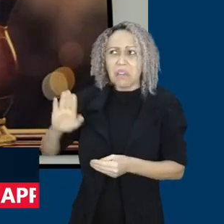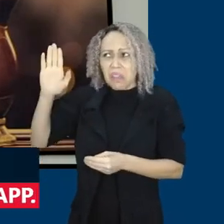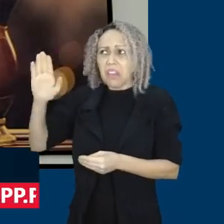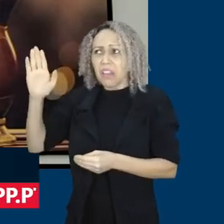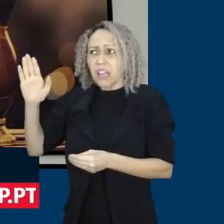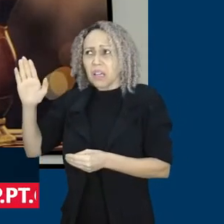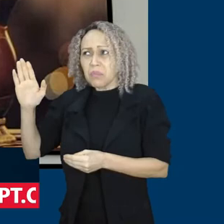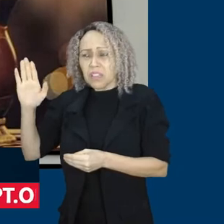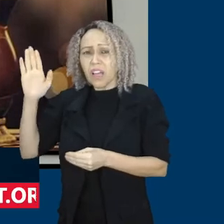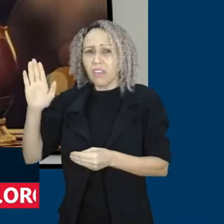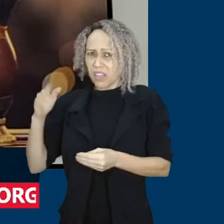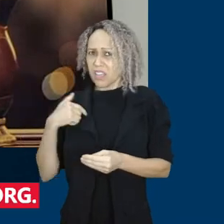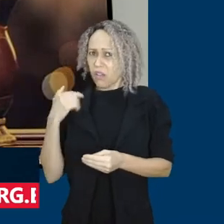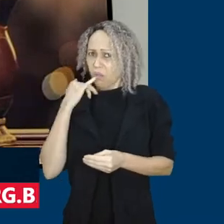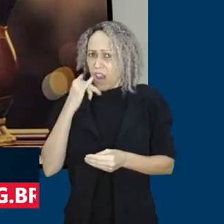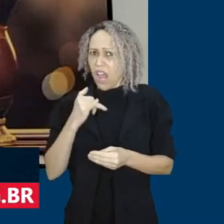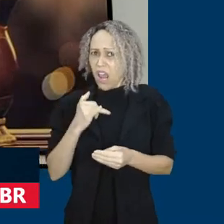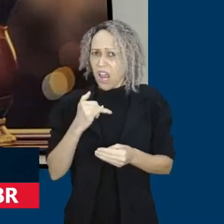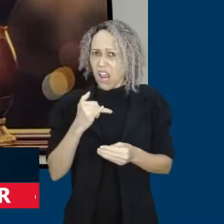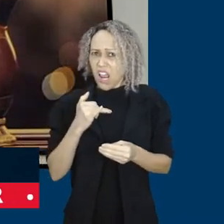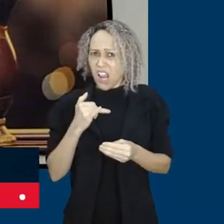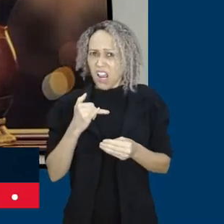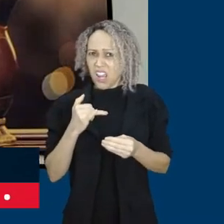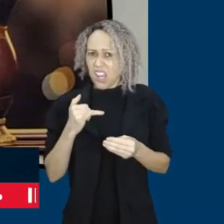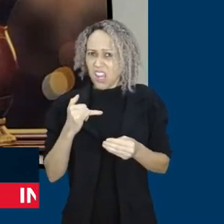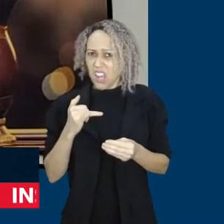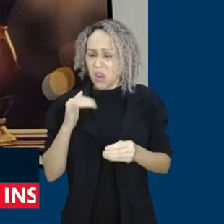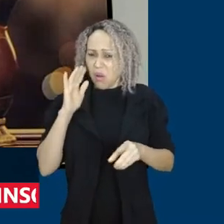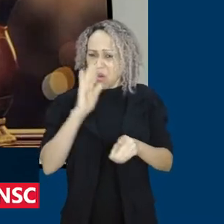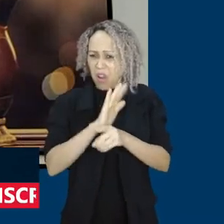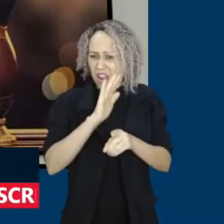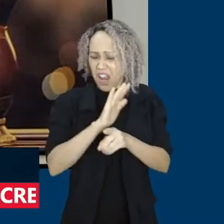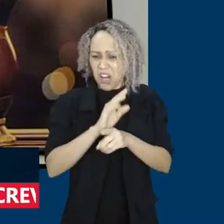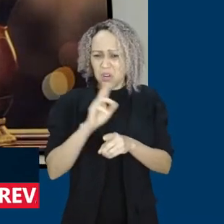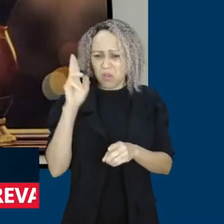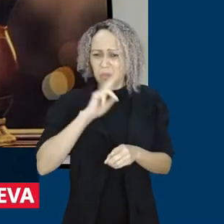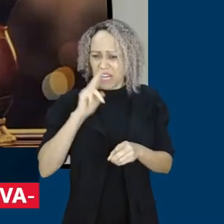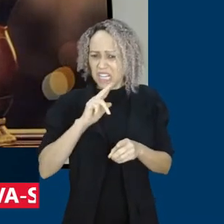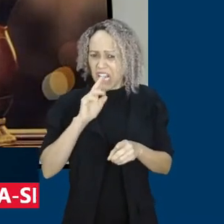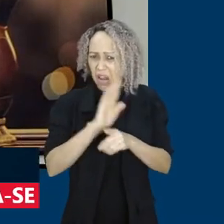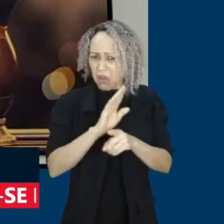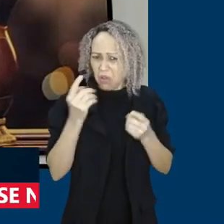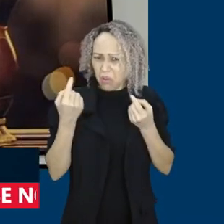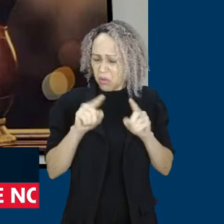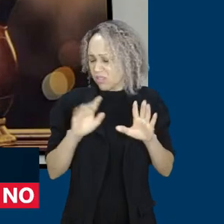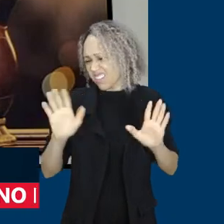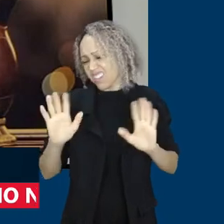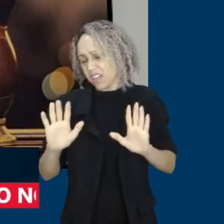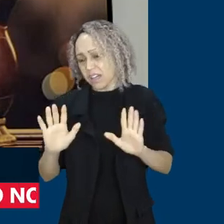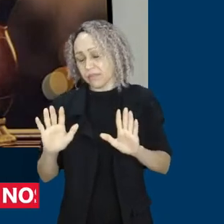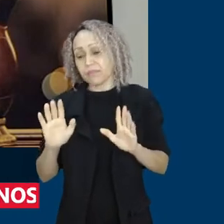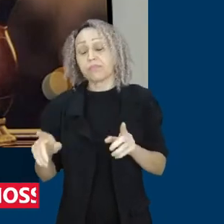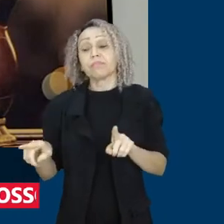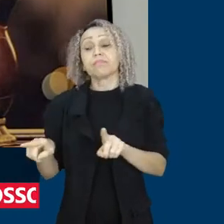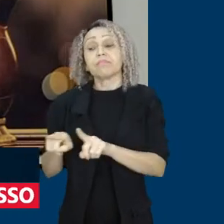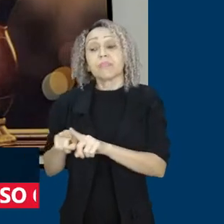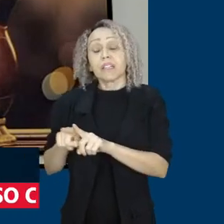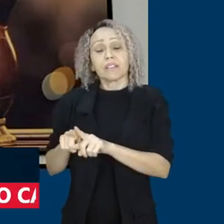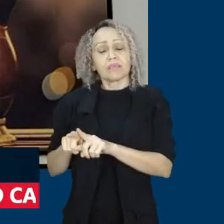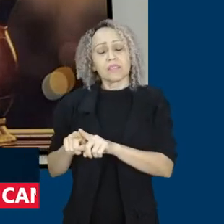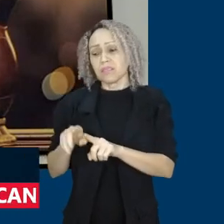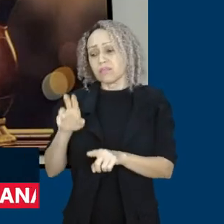disse a favor como também os 150 reais paga a criança até 6 anos